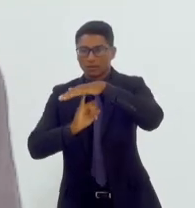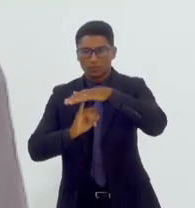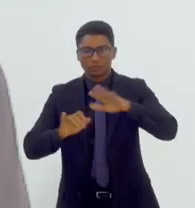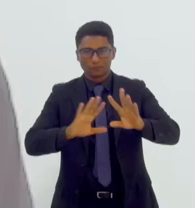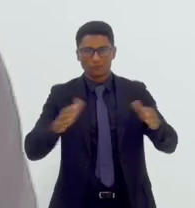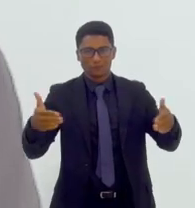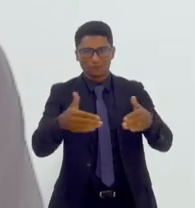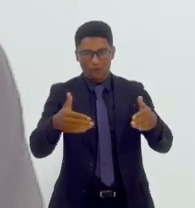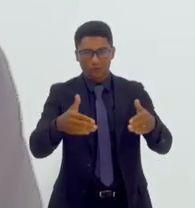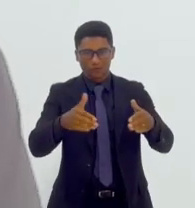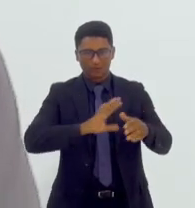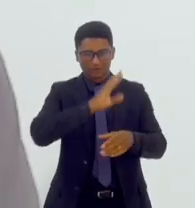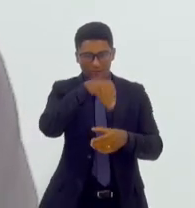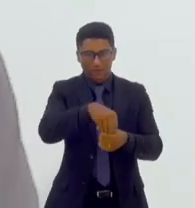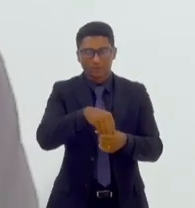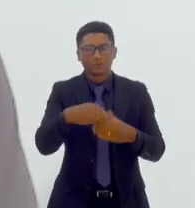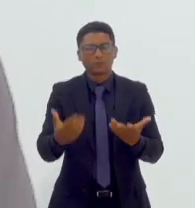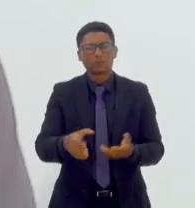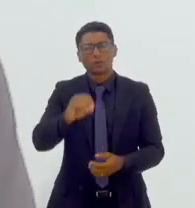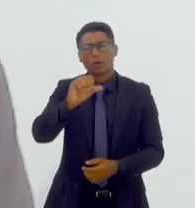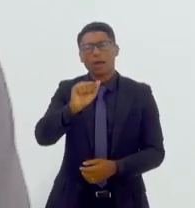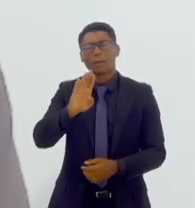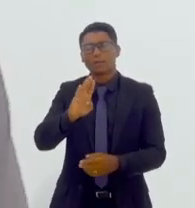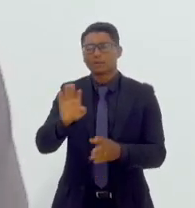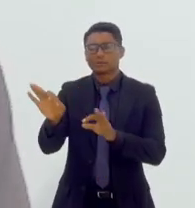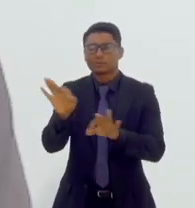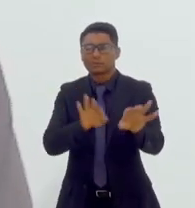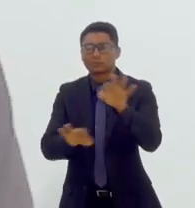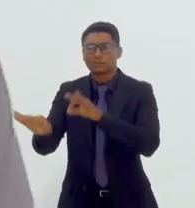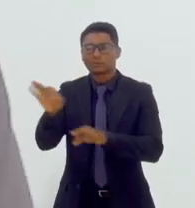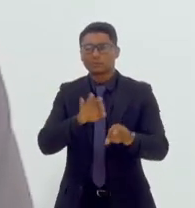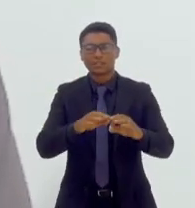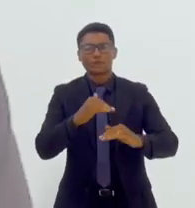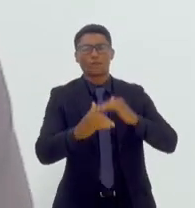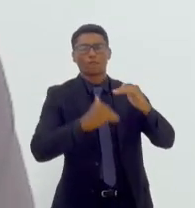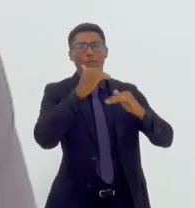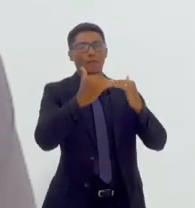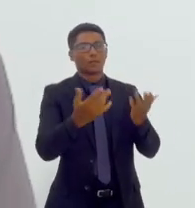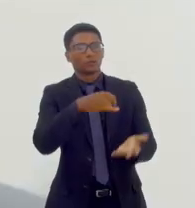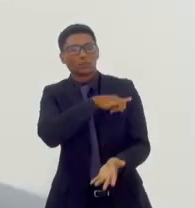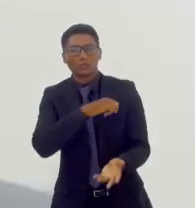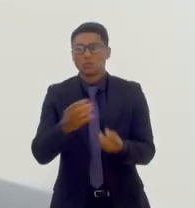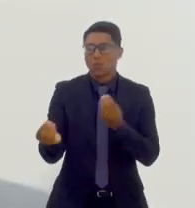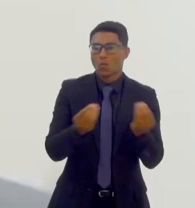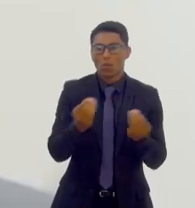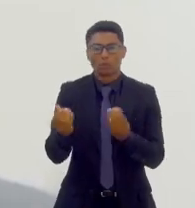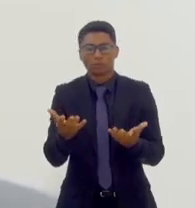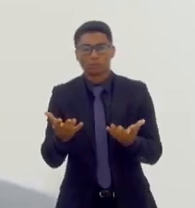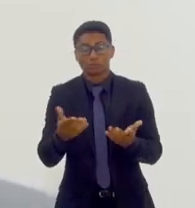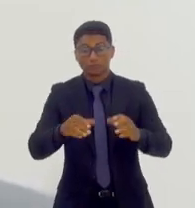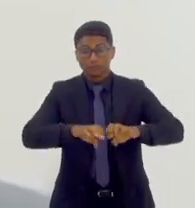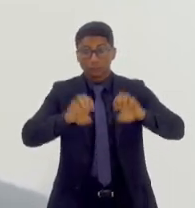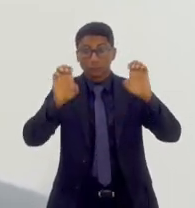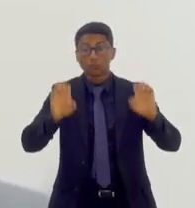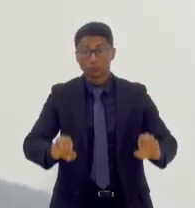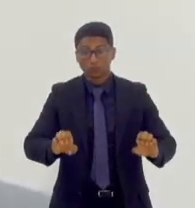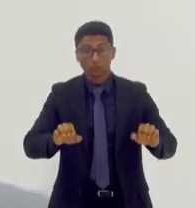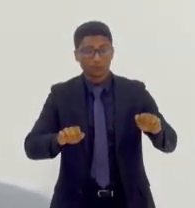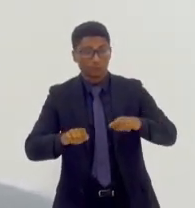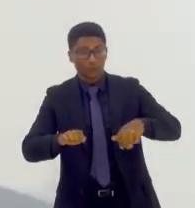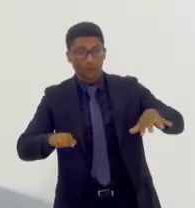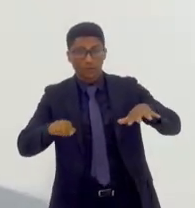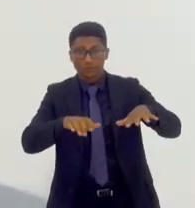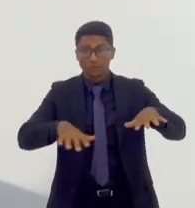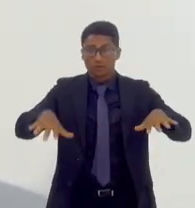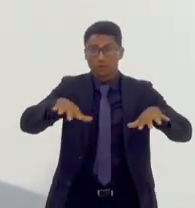o fórum. Como a OAB está organizada para discutir o desenvolvimento do Estado do Rio? A ordem ela está estruturada em vários segmentos, em